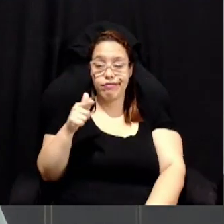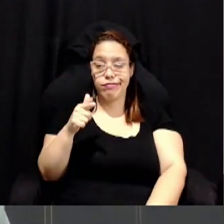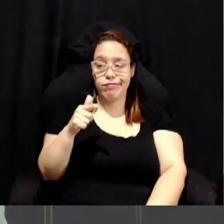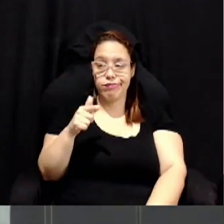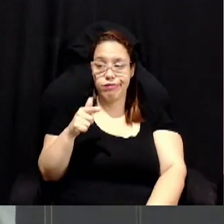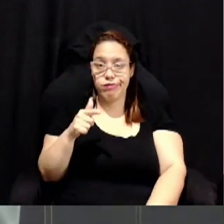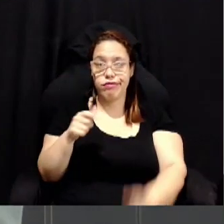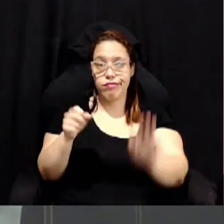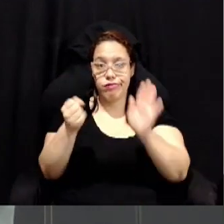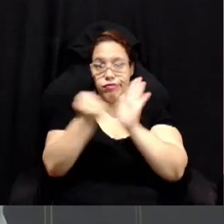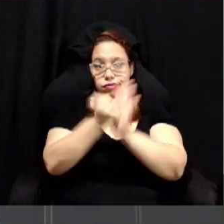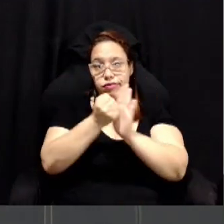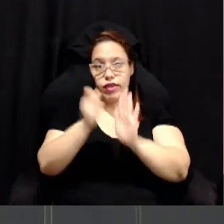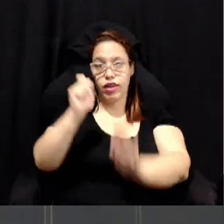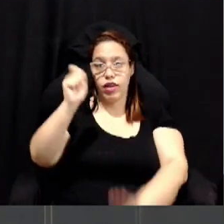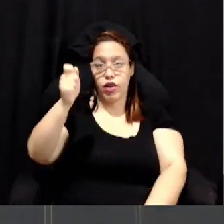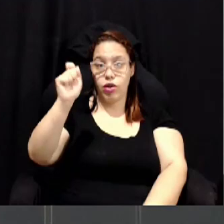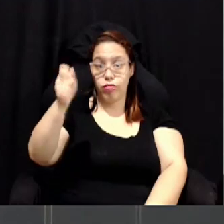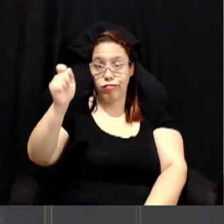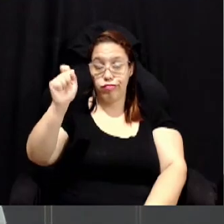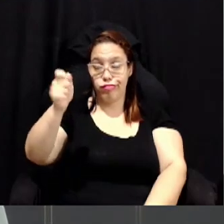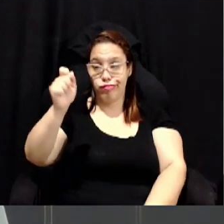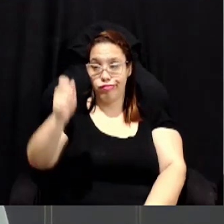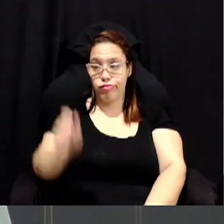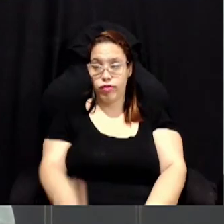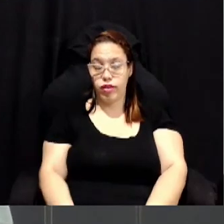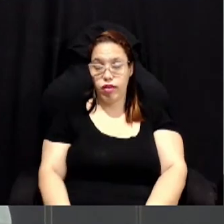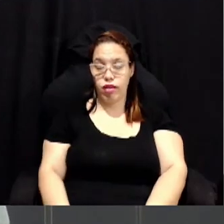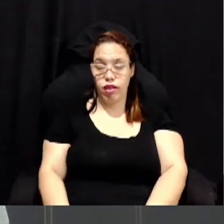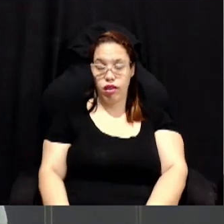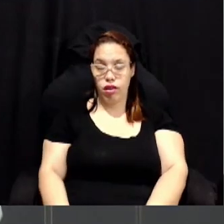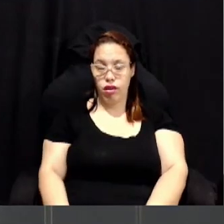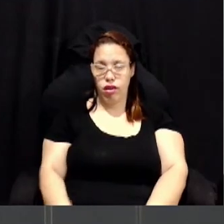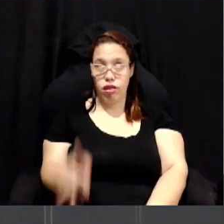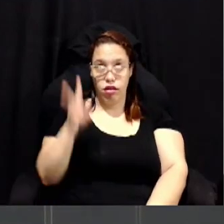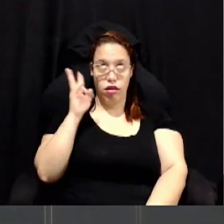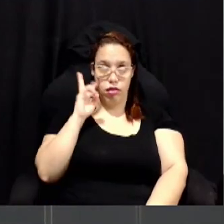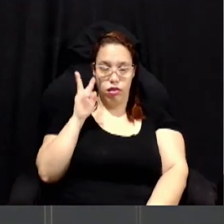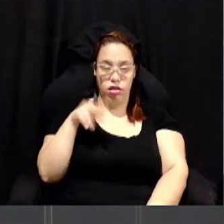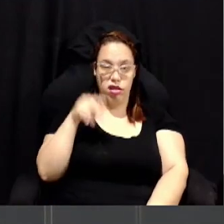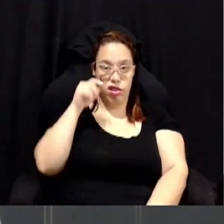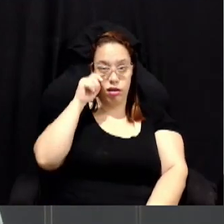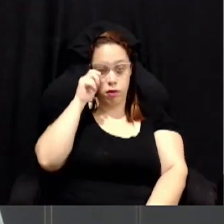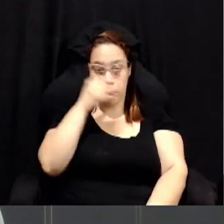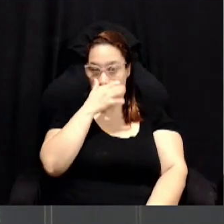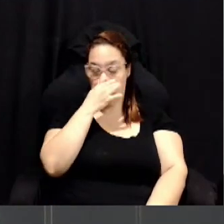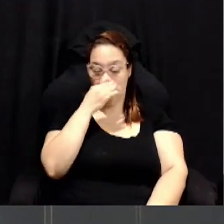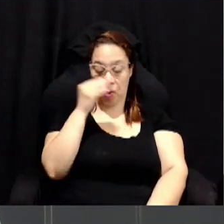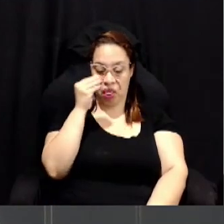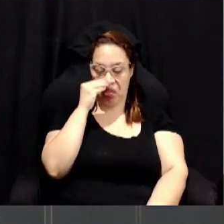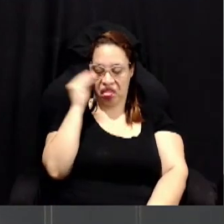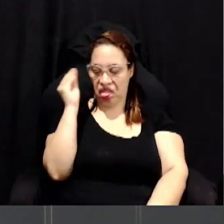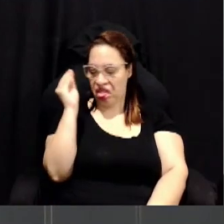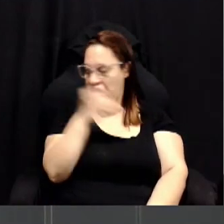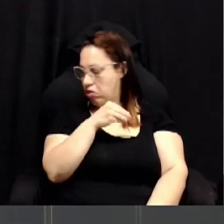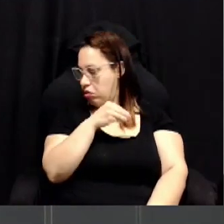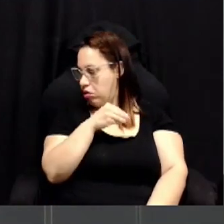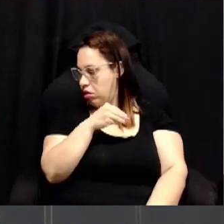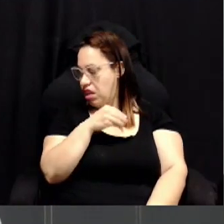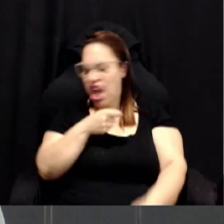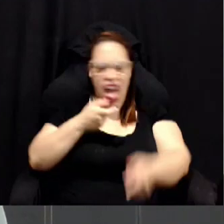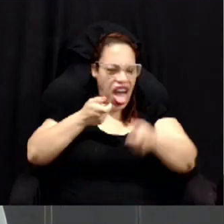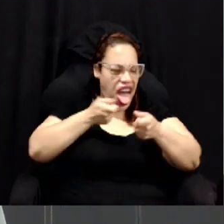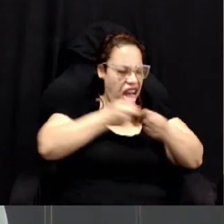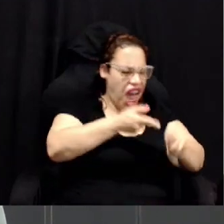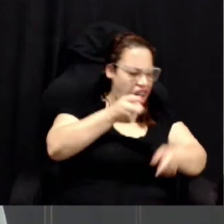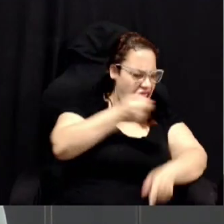com licença, porque isso é extremamente cansativo, as pessoas olham para a gente com desprezo, muitas pessoas xingam, né? E